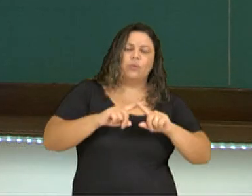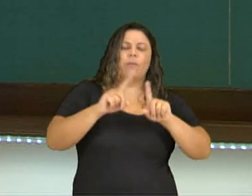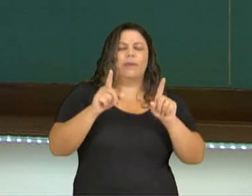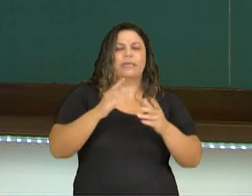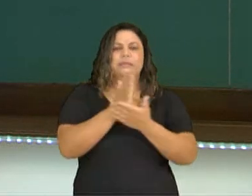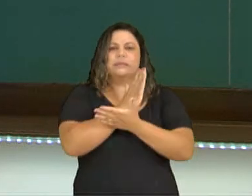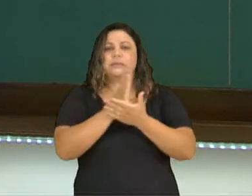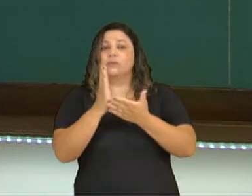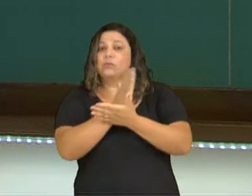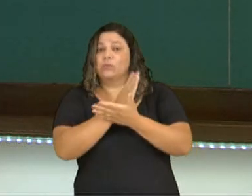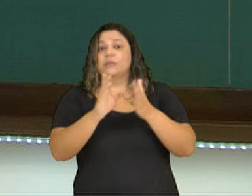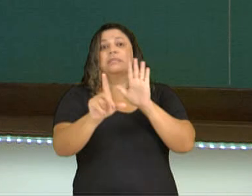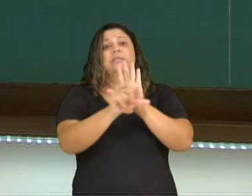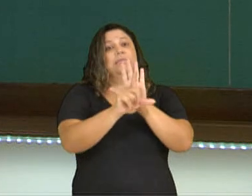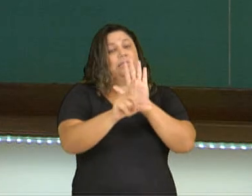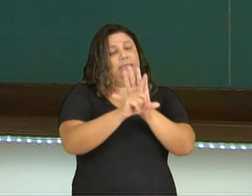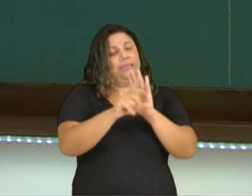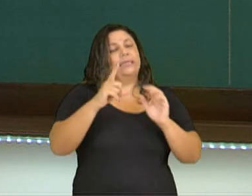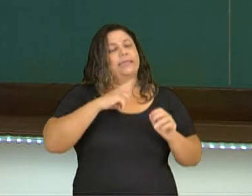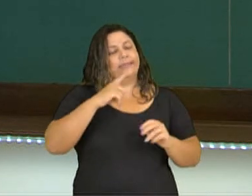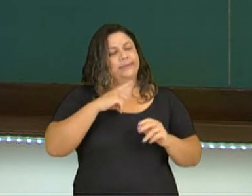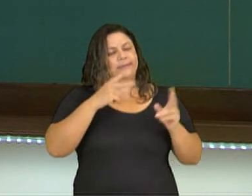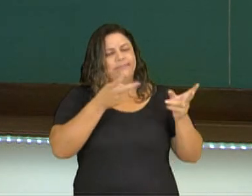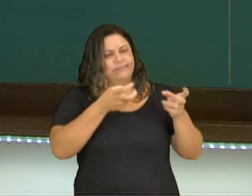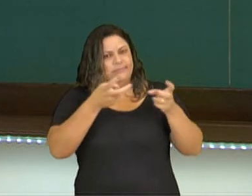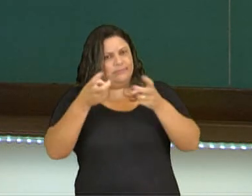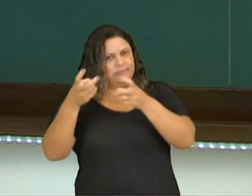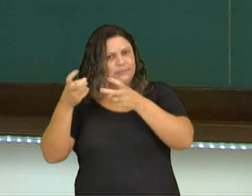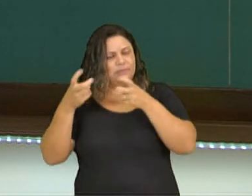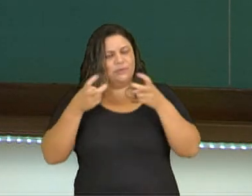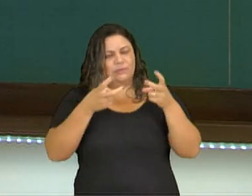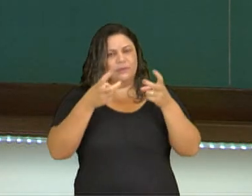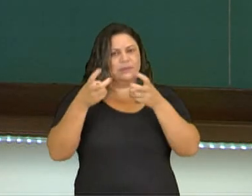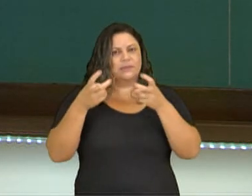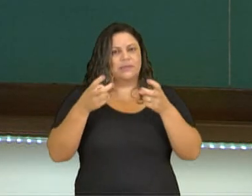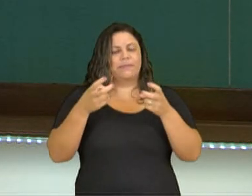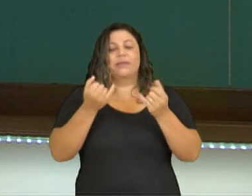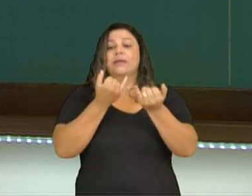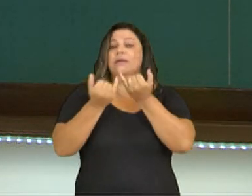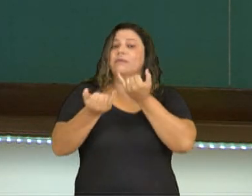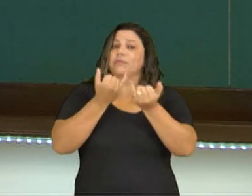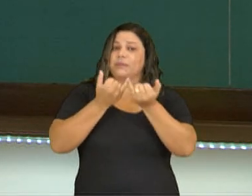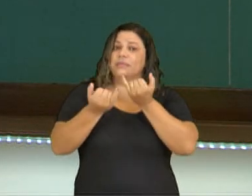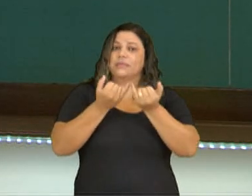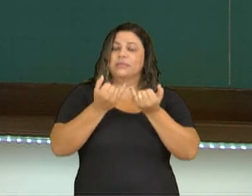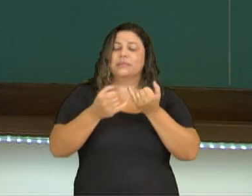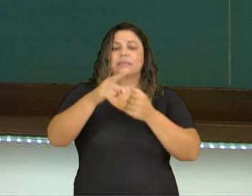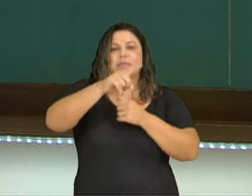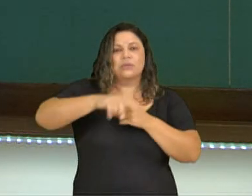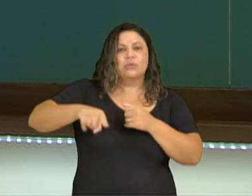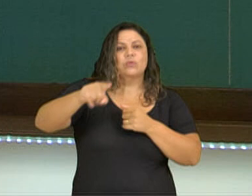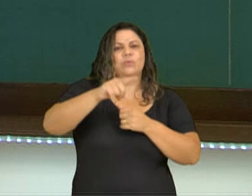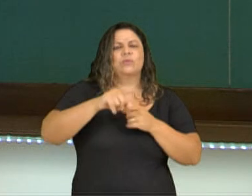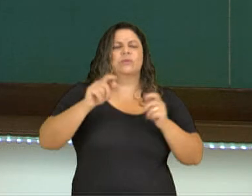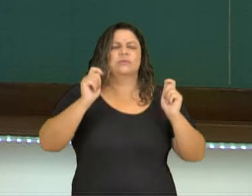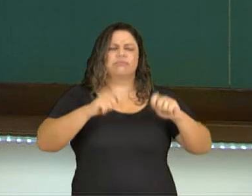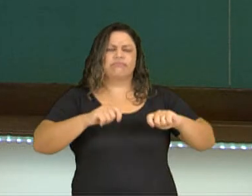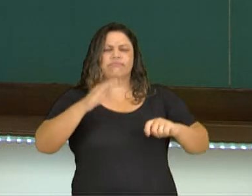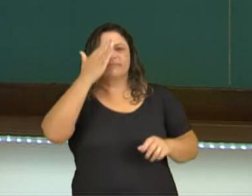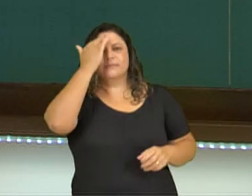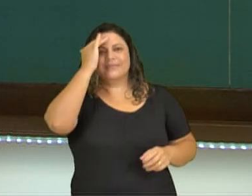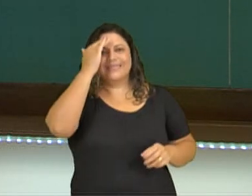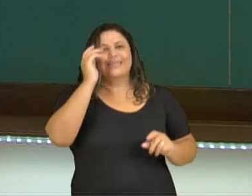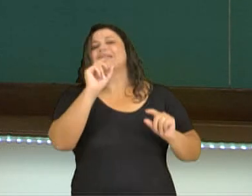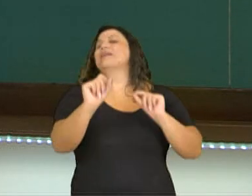preâmbulo, certo? Então se vocês conseguiram perceber algo semelhante a isso, vocês sacaram aí qual